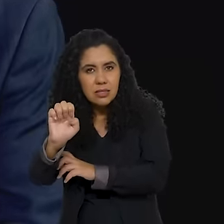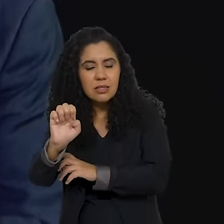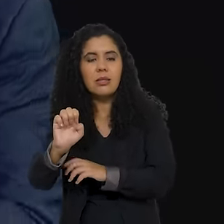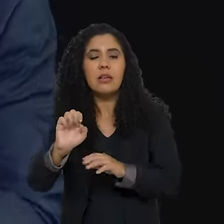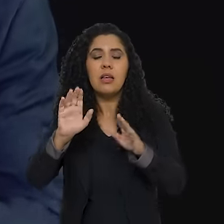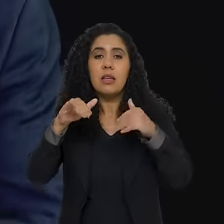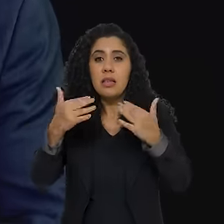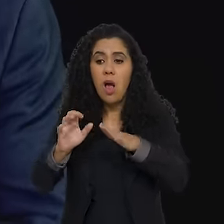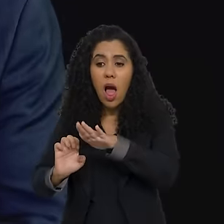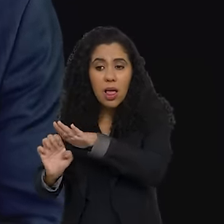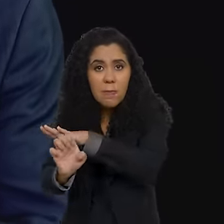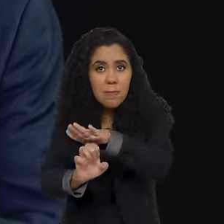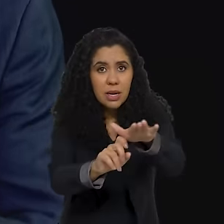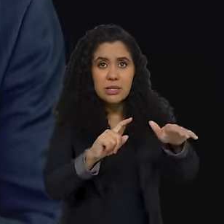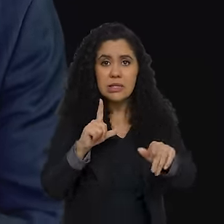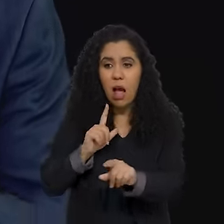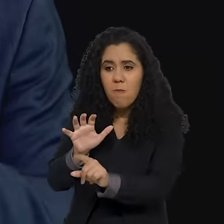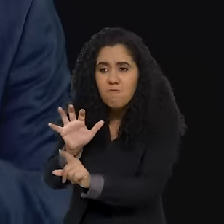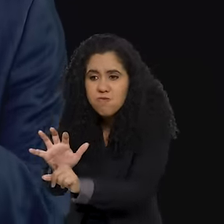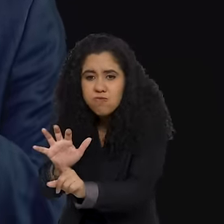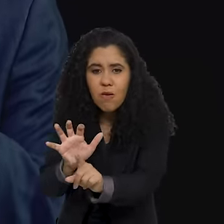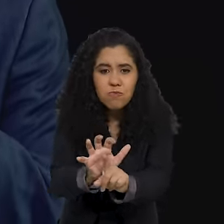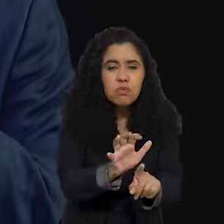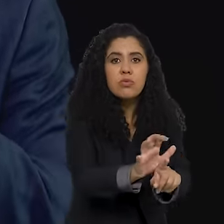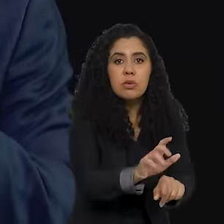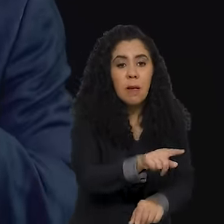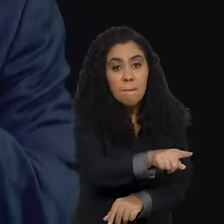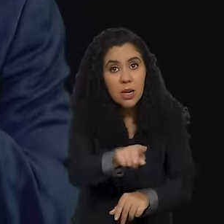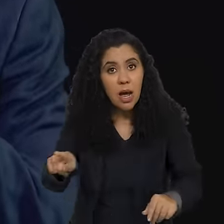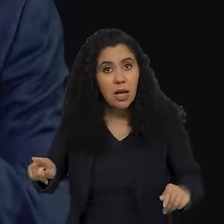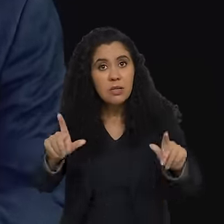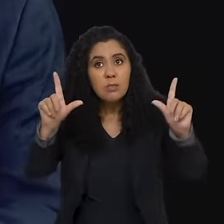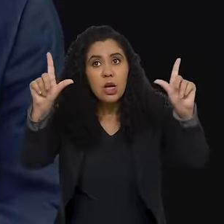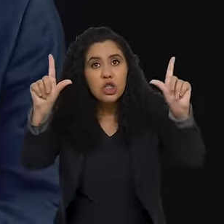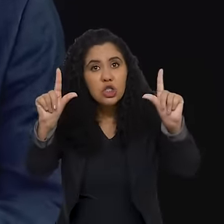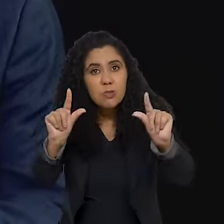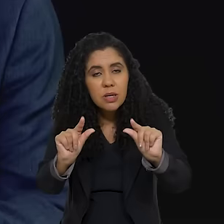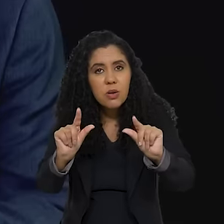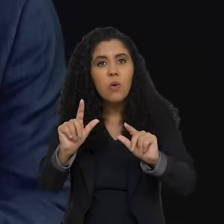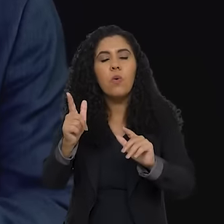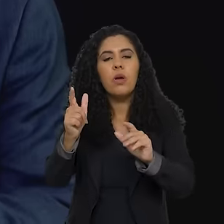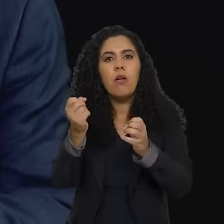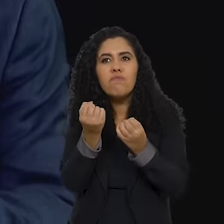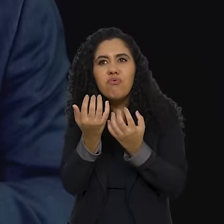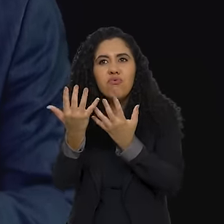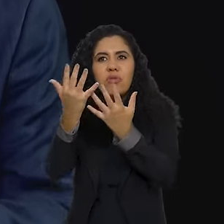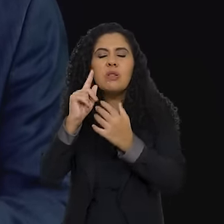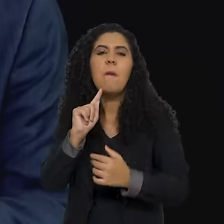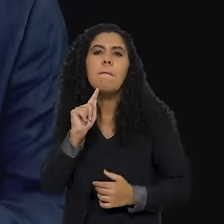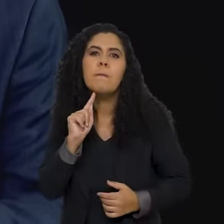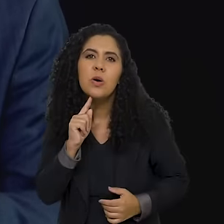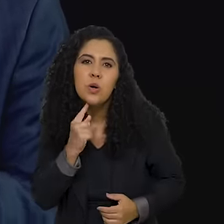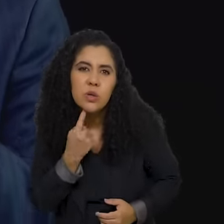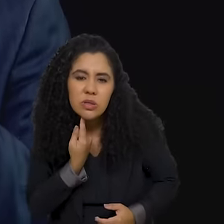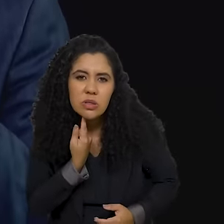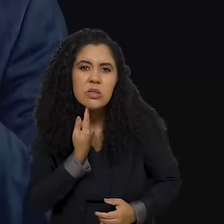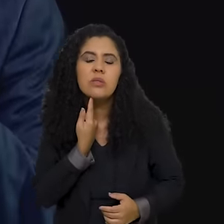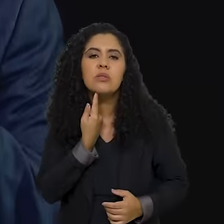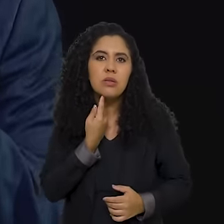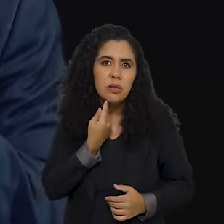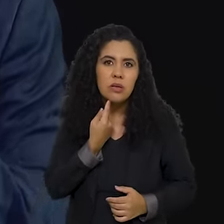inteiro e as empresas estão sendo pressionadas a reduzir a emissão de gases de efeito